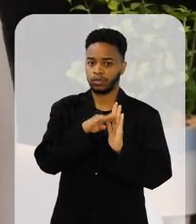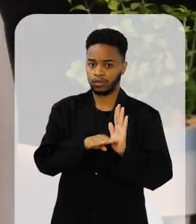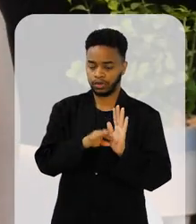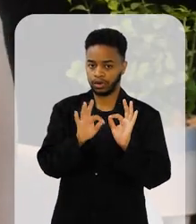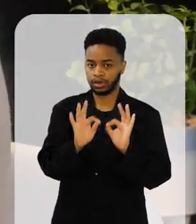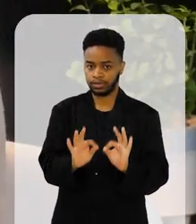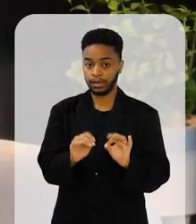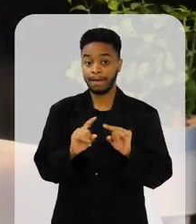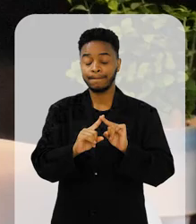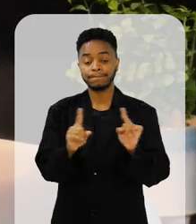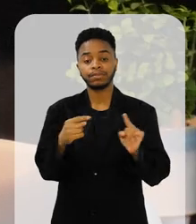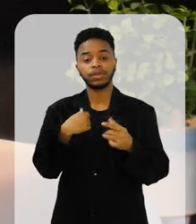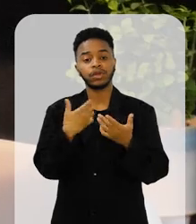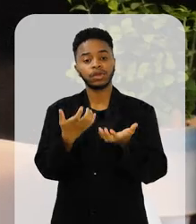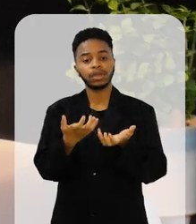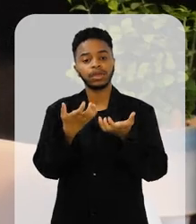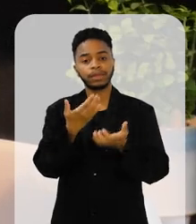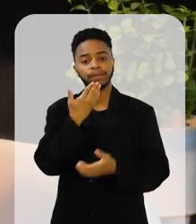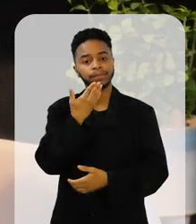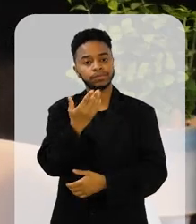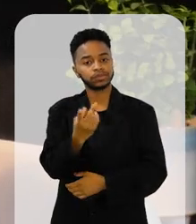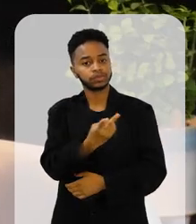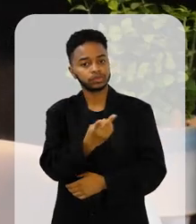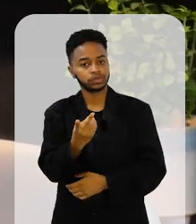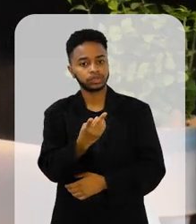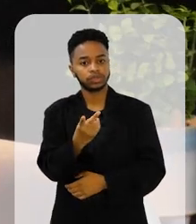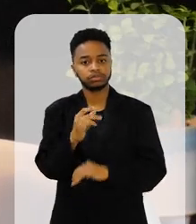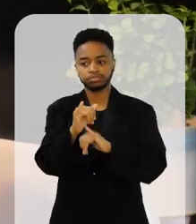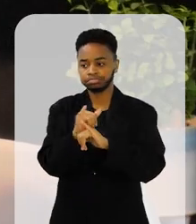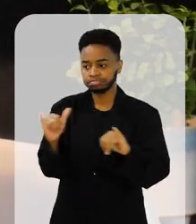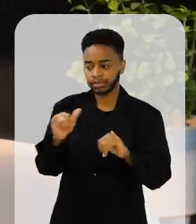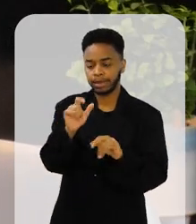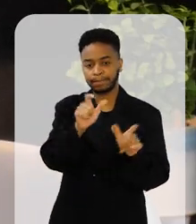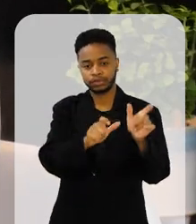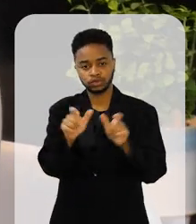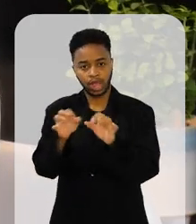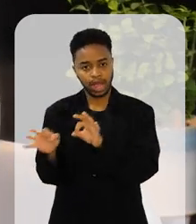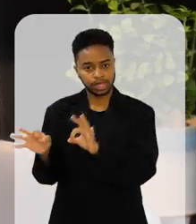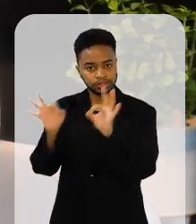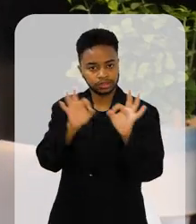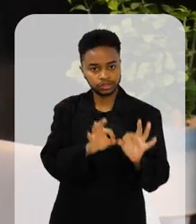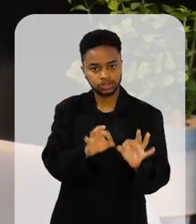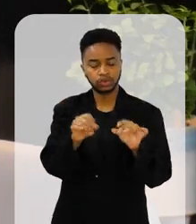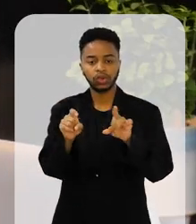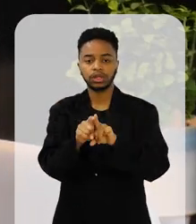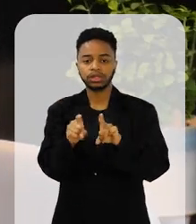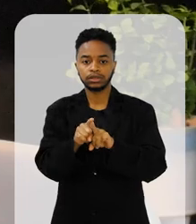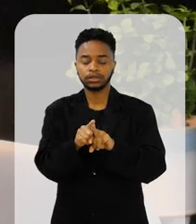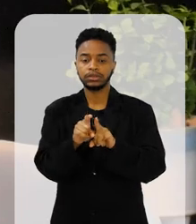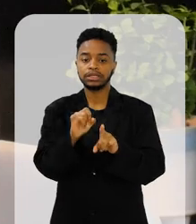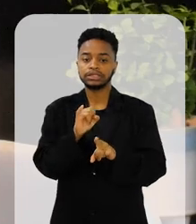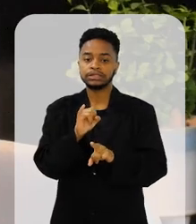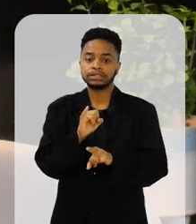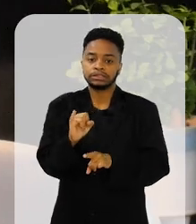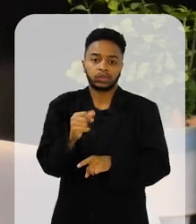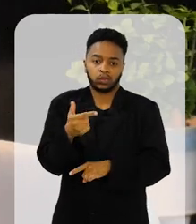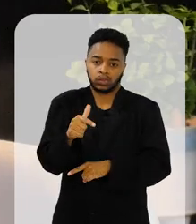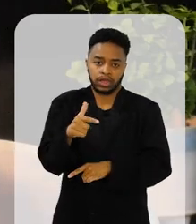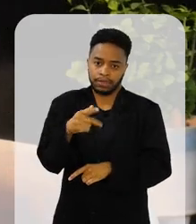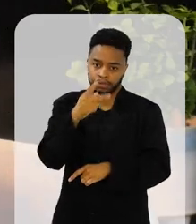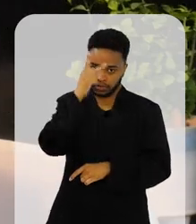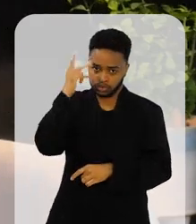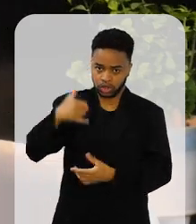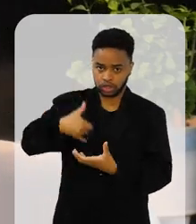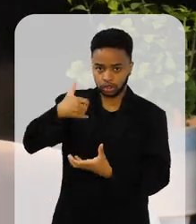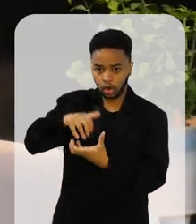do programa, mas eu gostaria que vocês falassem para quem está nos assistindo, mesmo para quem ainda não tem uma pessoa